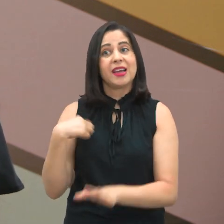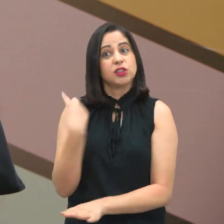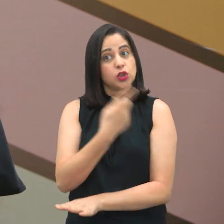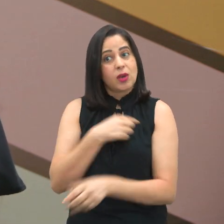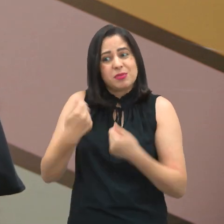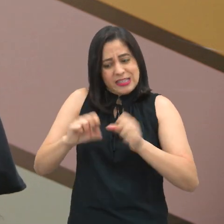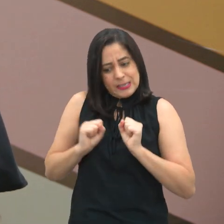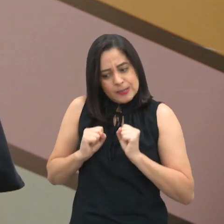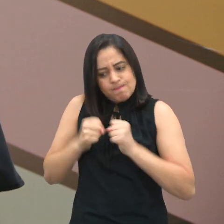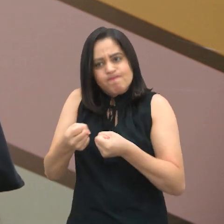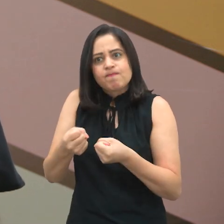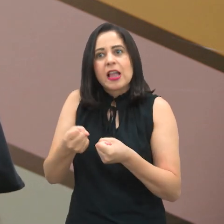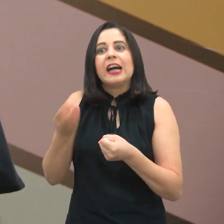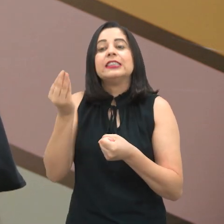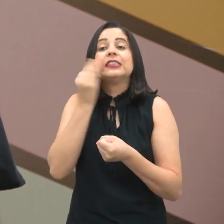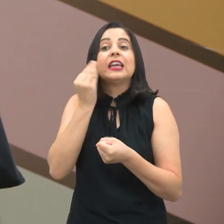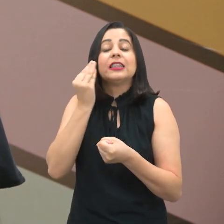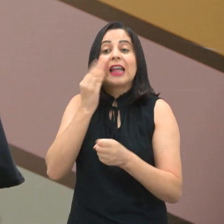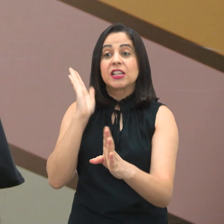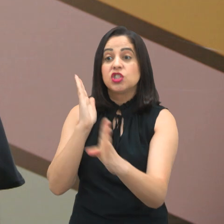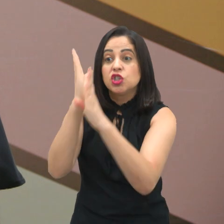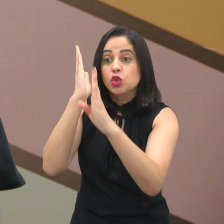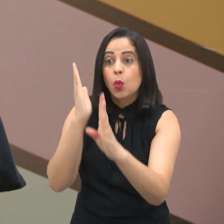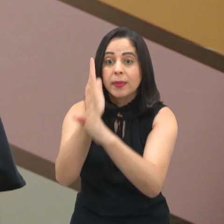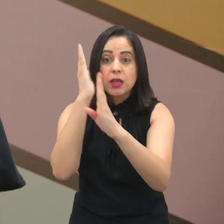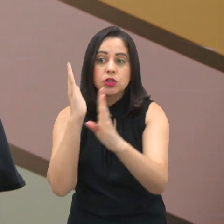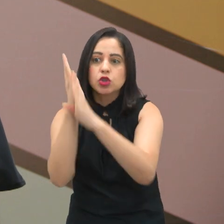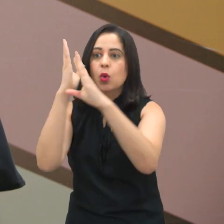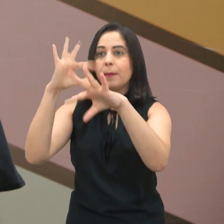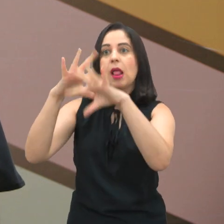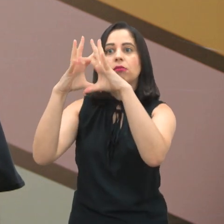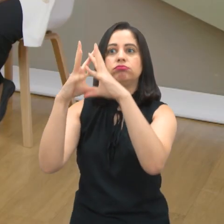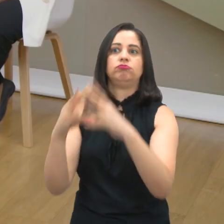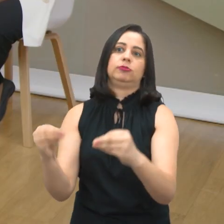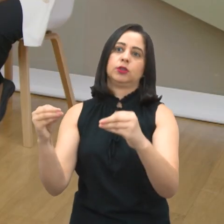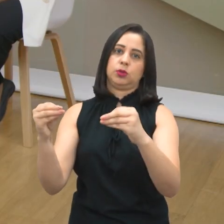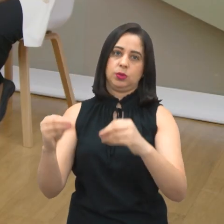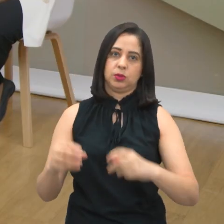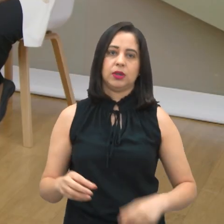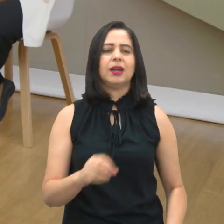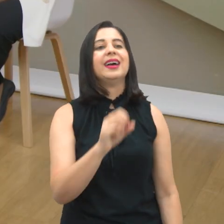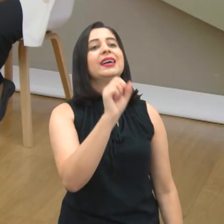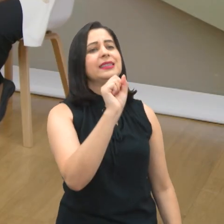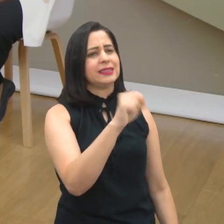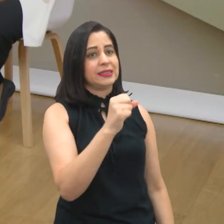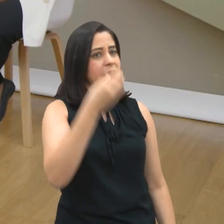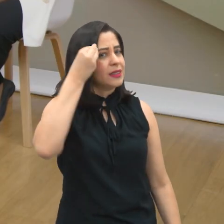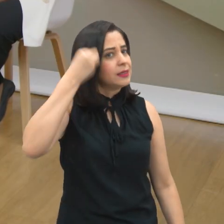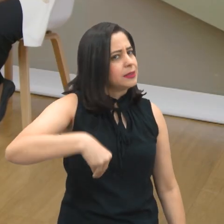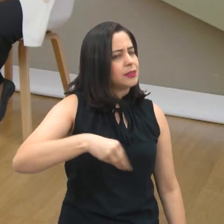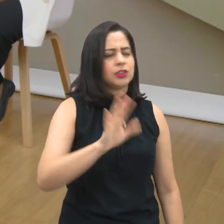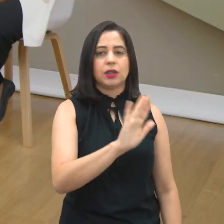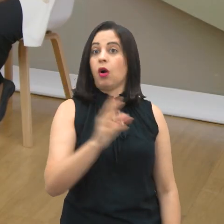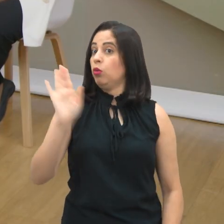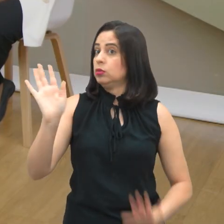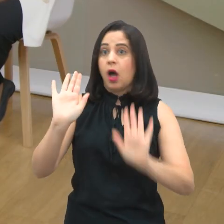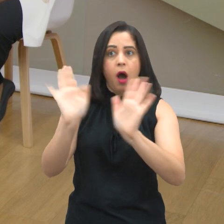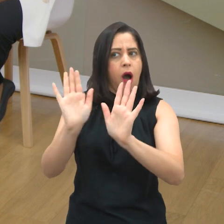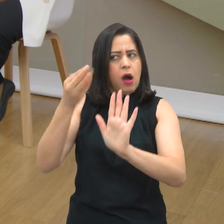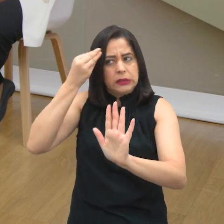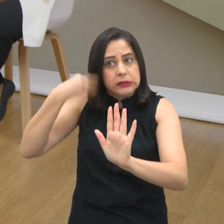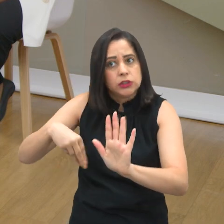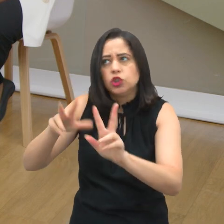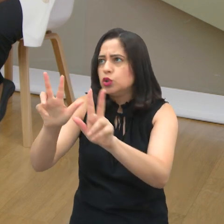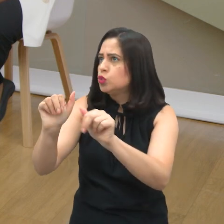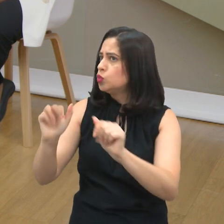fazer todos os esforços para poder correr atrás. Não podemos desistir e nem desanimar. Nunca, nunca. Né?